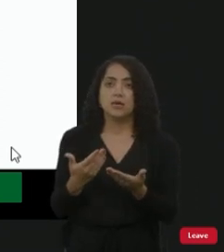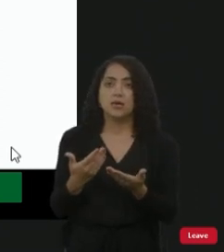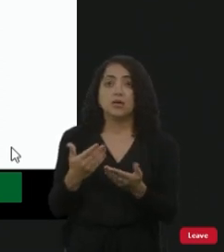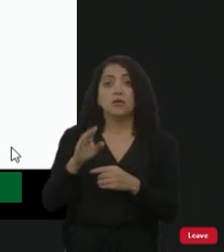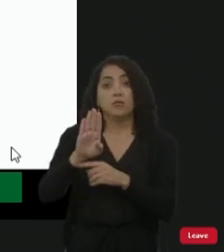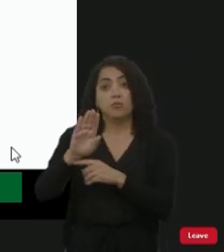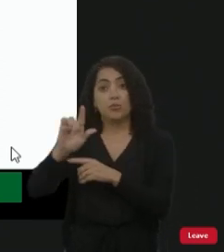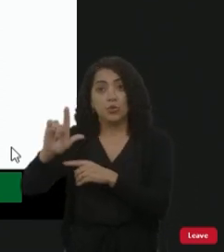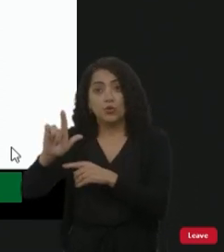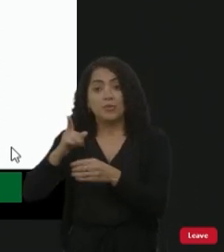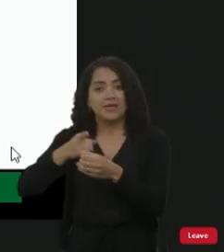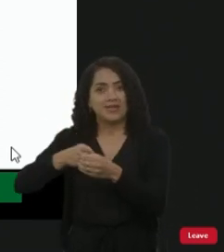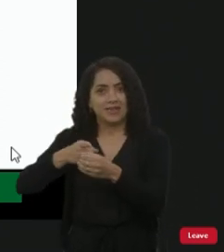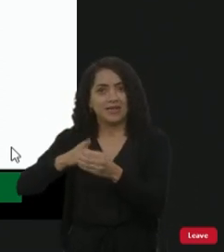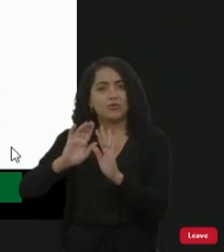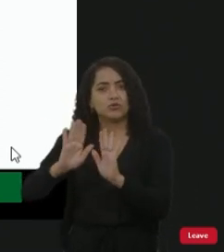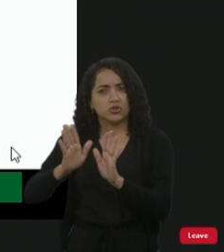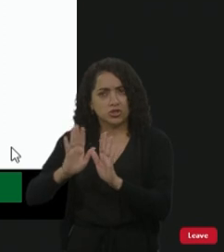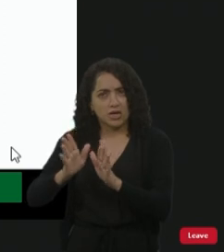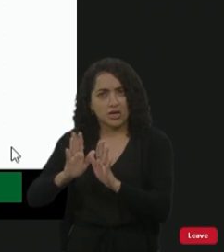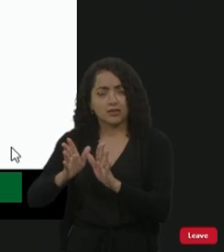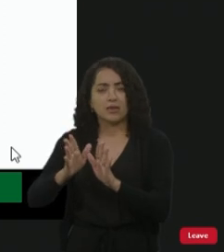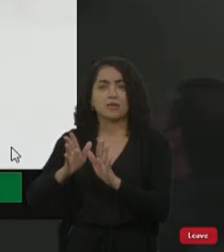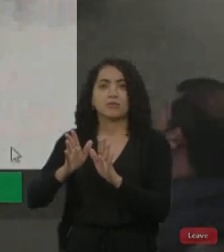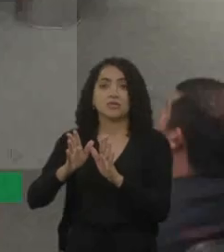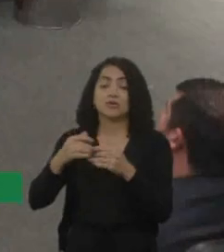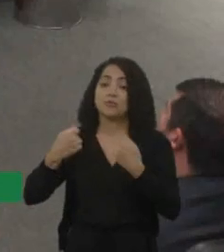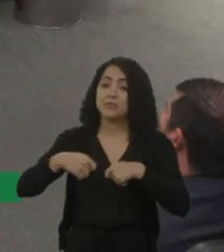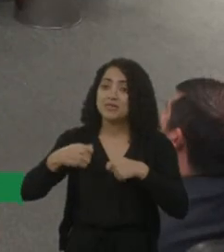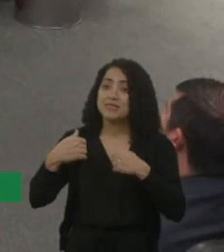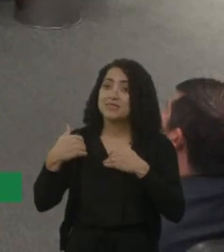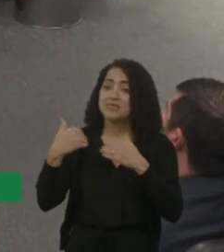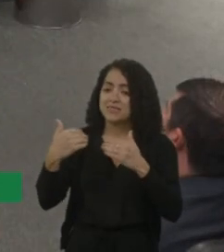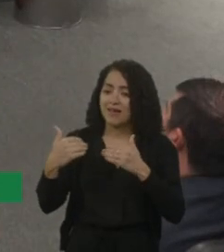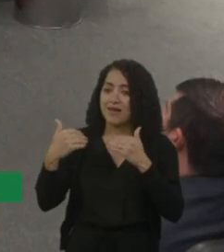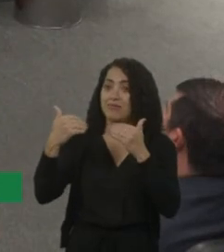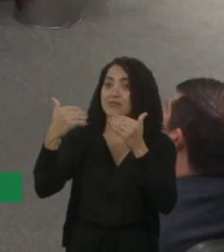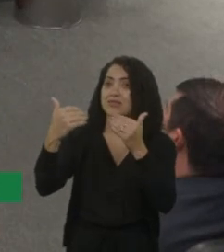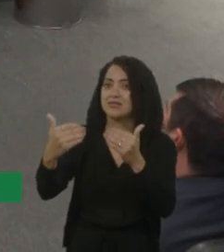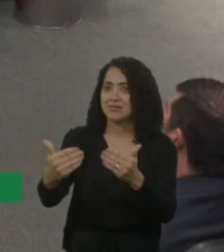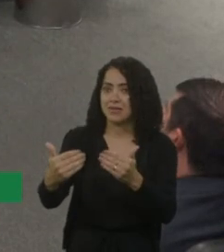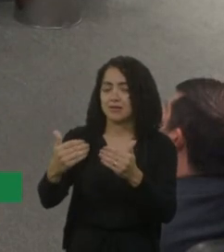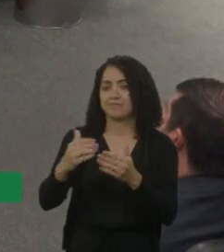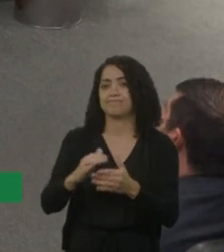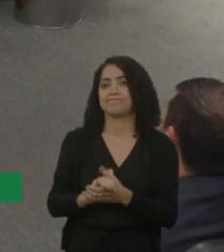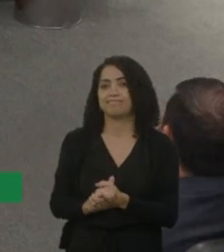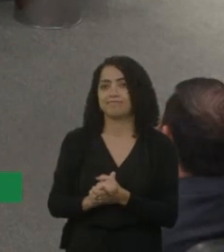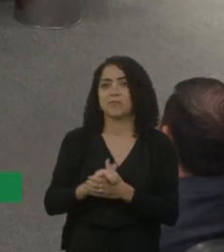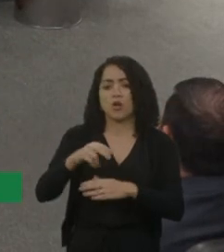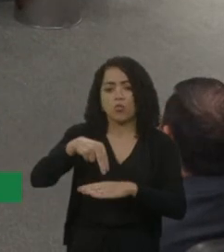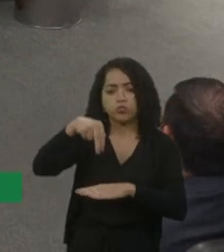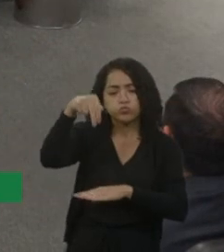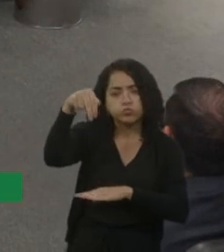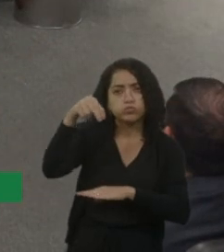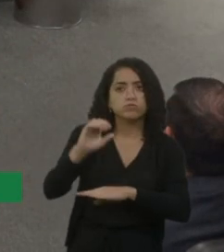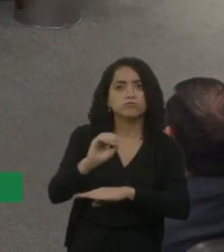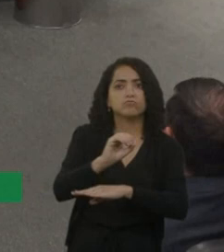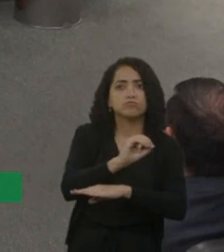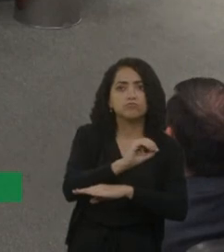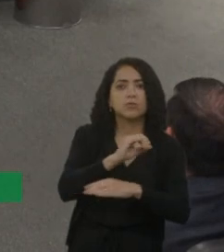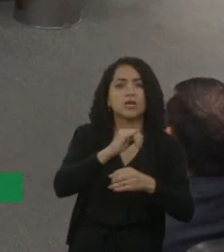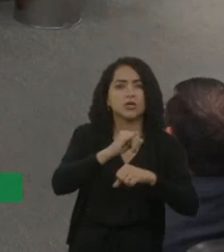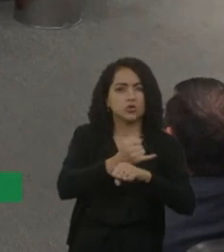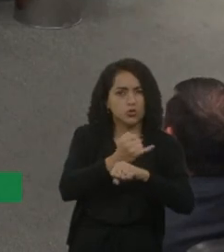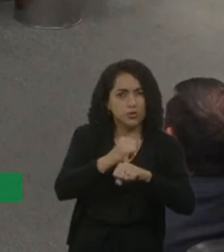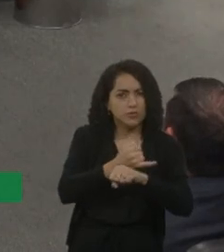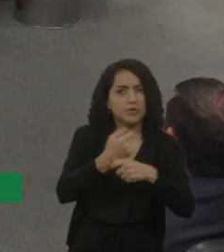Blumenau já está em processo de habilitação, então a gente precisa avançar no Meio Oeste, Grande Oeste, Planalto Norte, Joinville tem muito hospital, acho que a